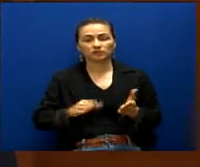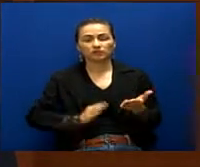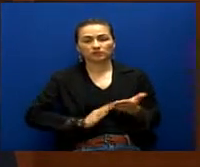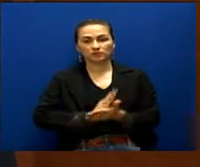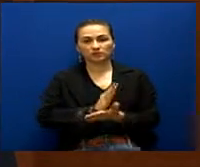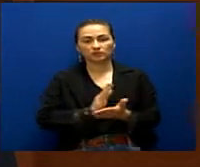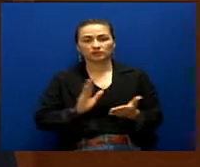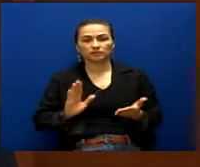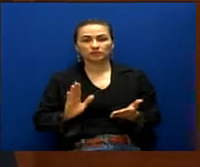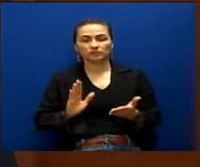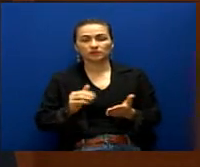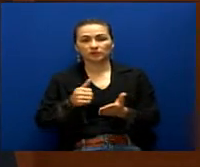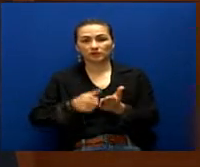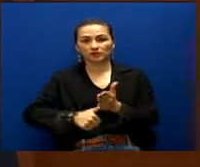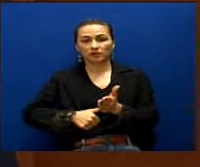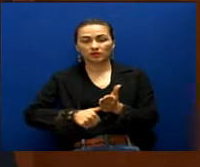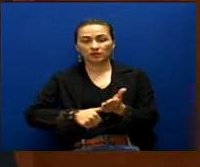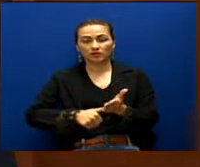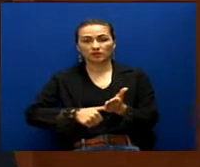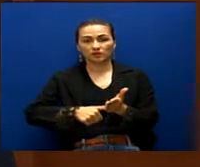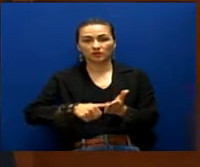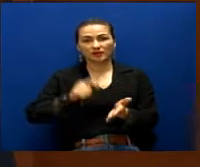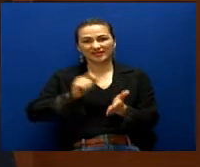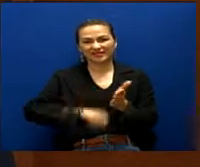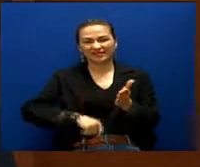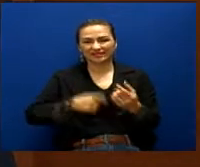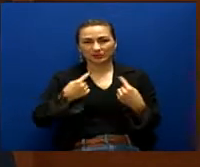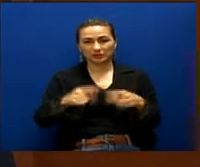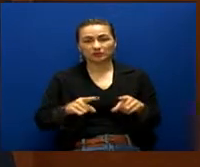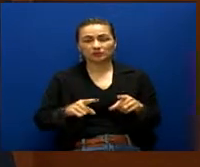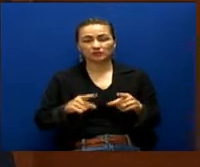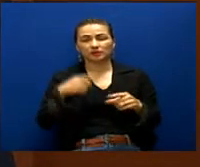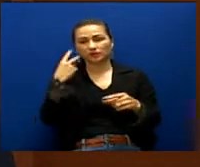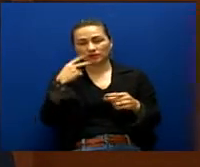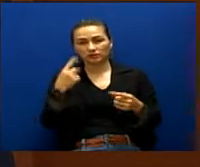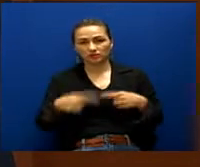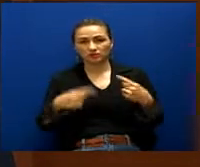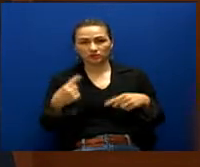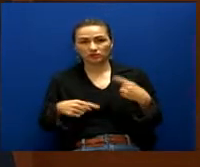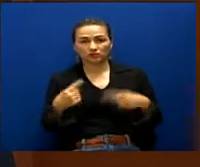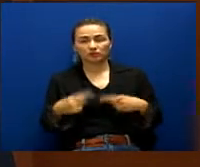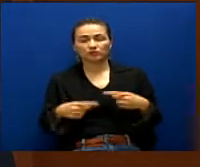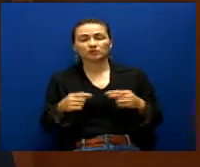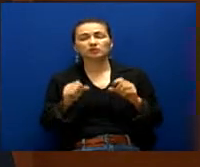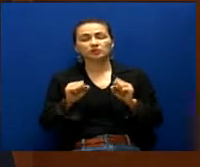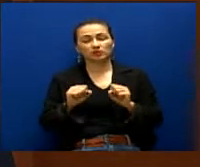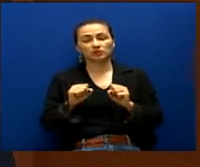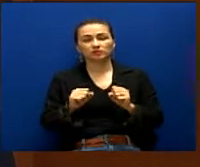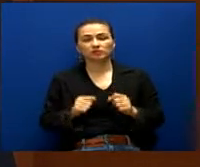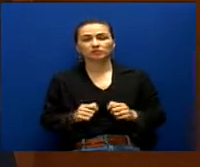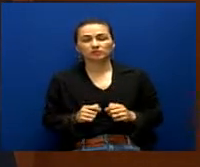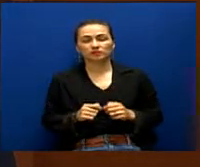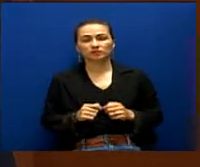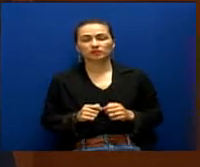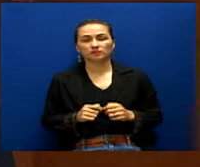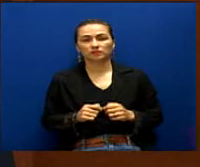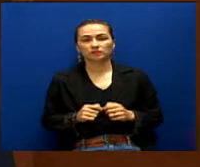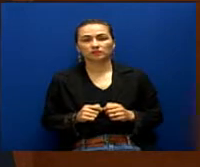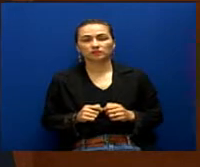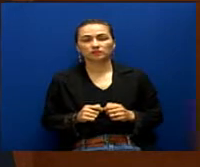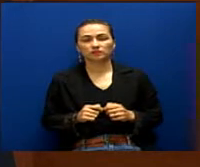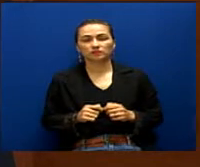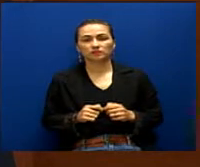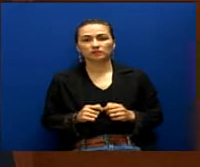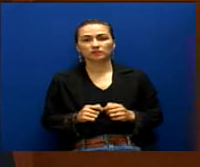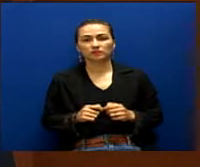têm parecer negativo, se tiver algum vereador que queira debater sobre a emenda que recebeu da comissão o parecer